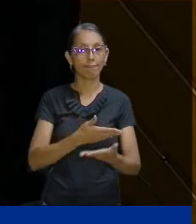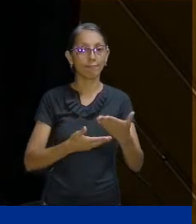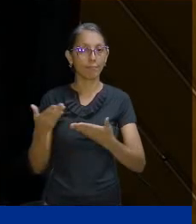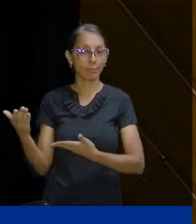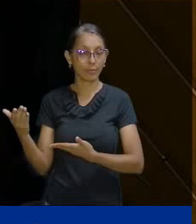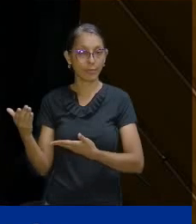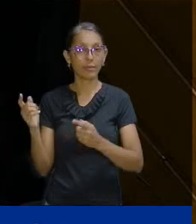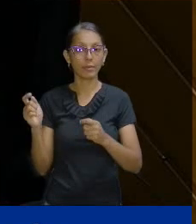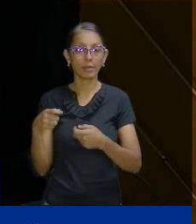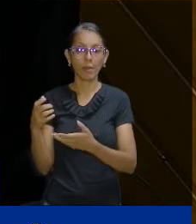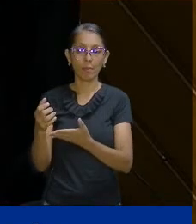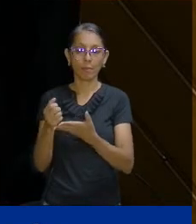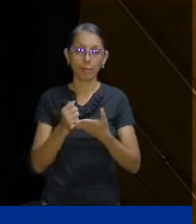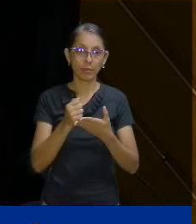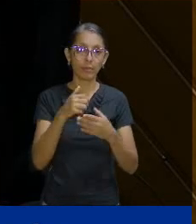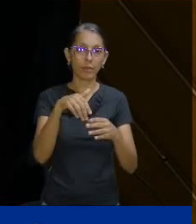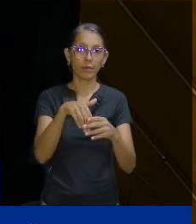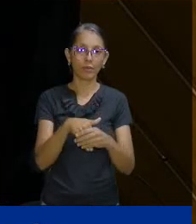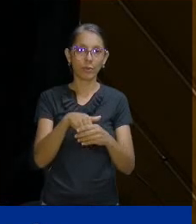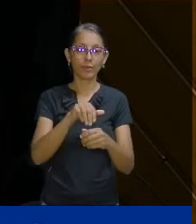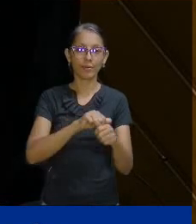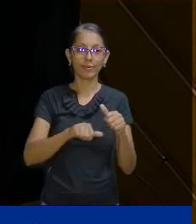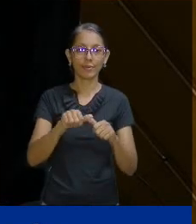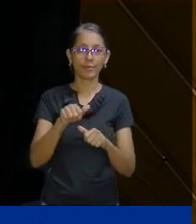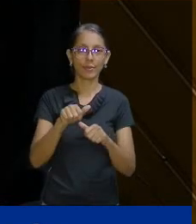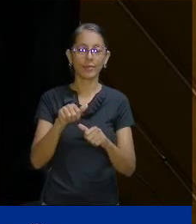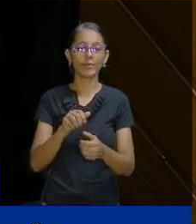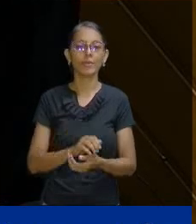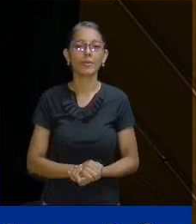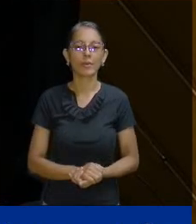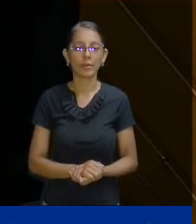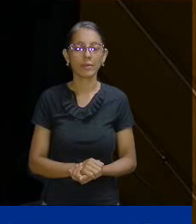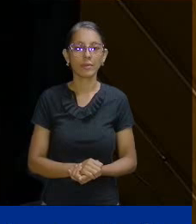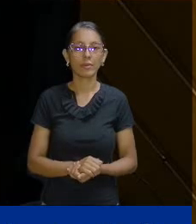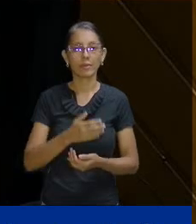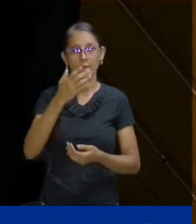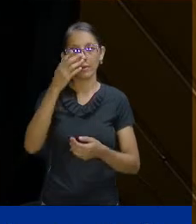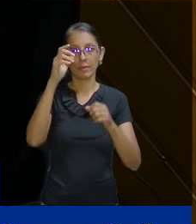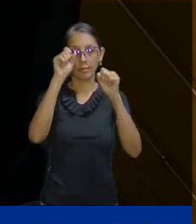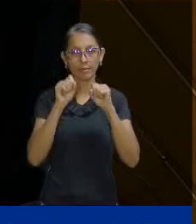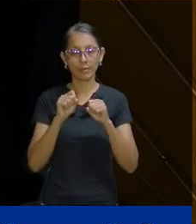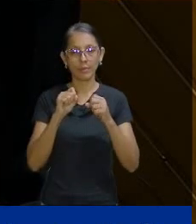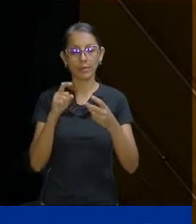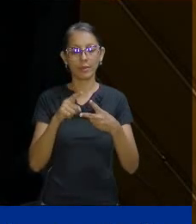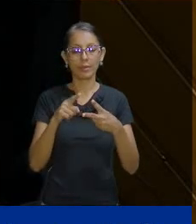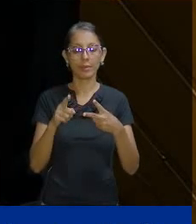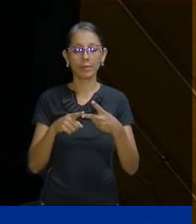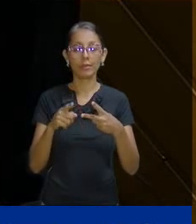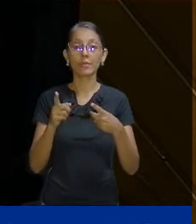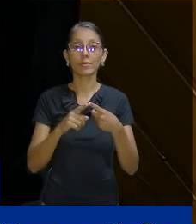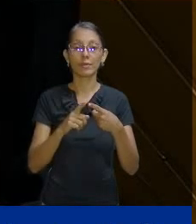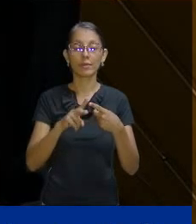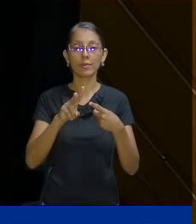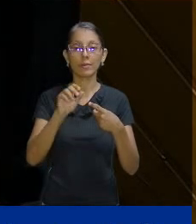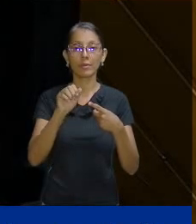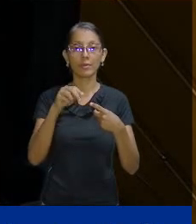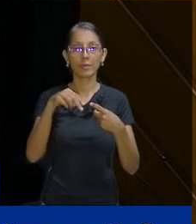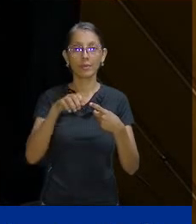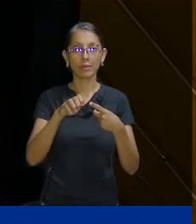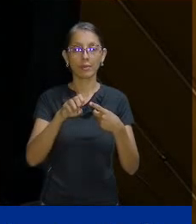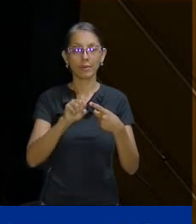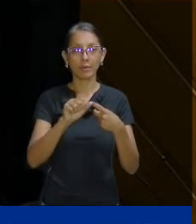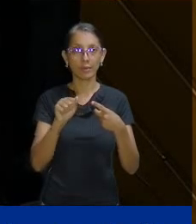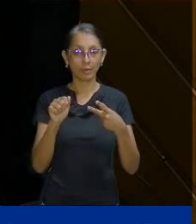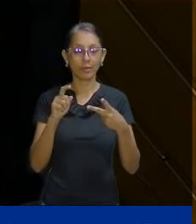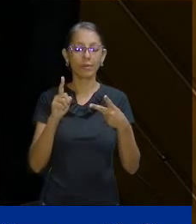votos. Os depoimentos de Vanessa Lacerda Pires e Raimundo Benedito Borges Picanço, únicos eleitores